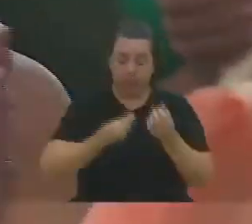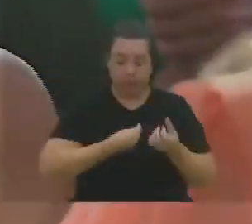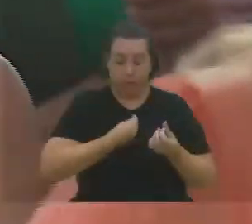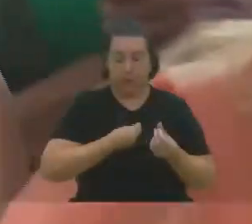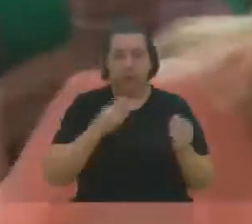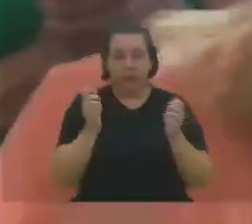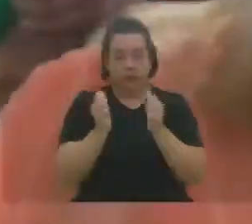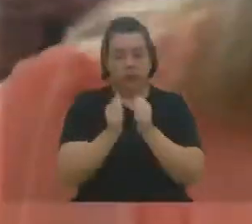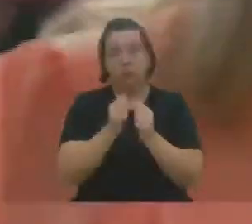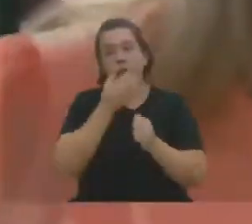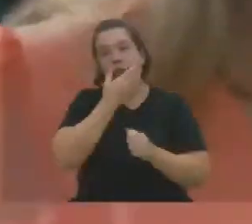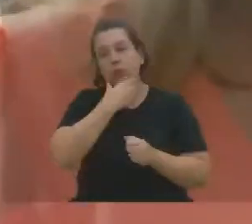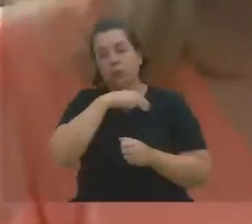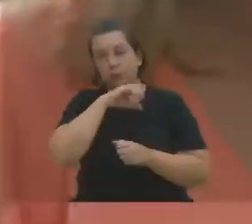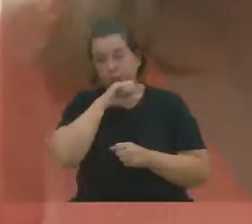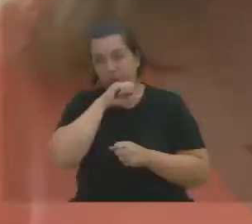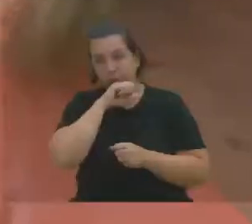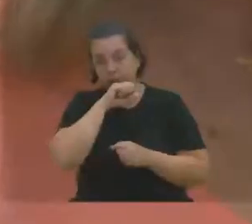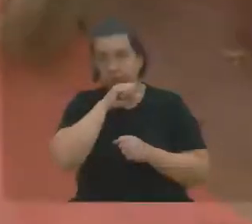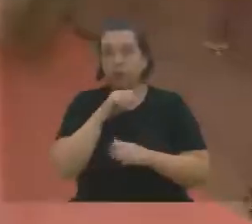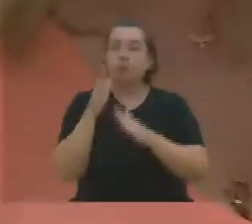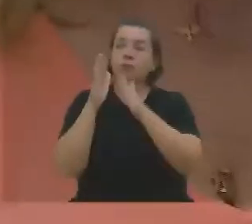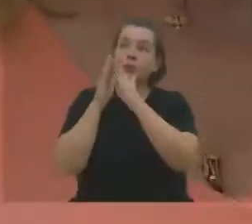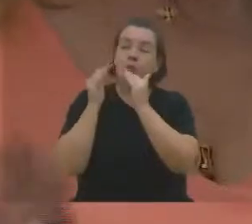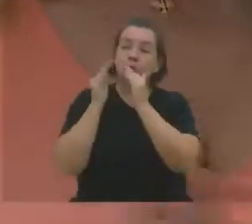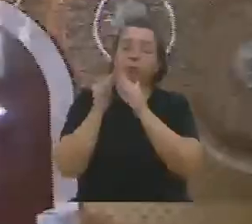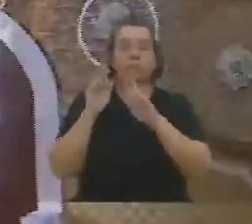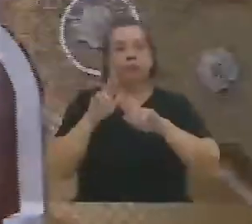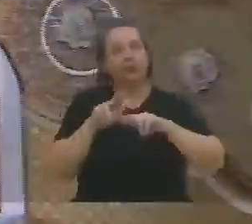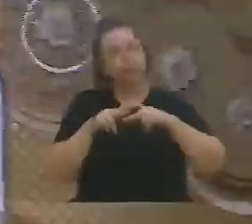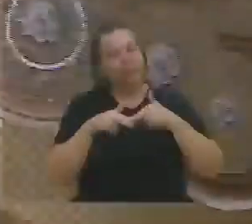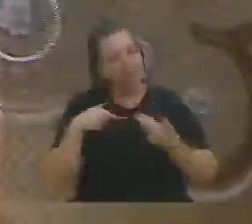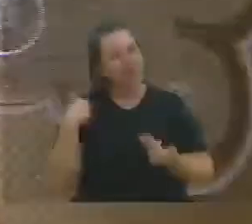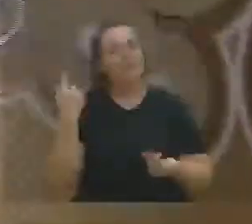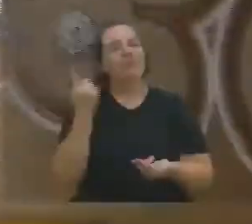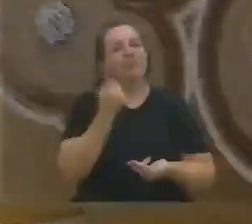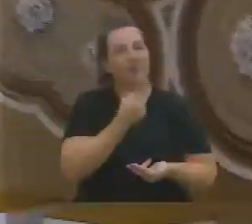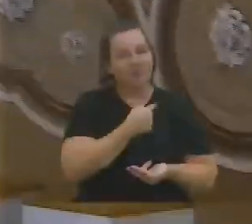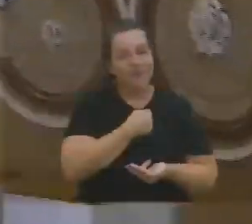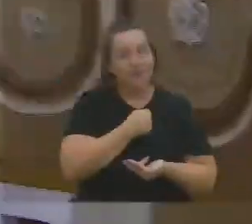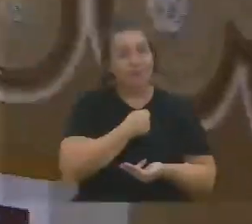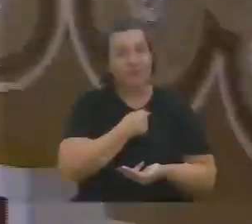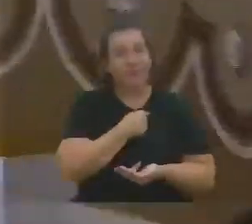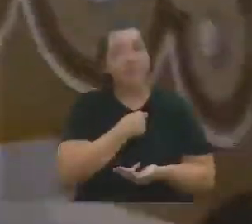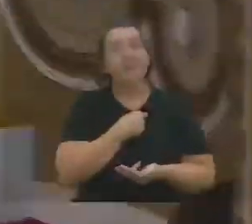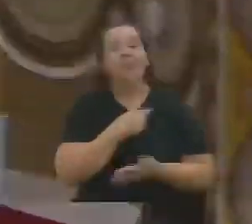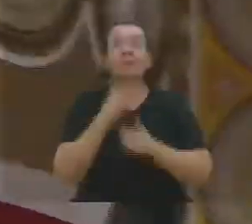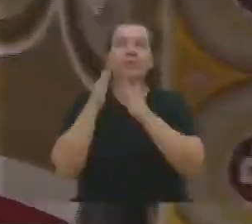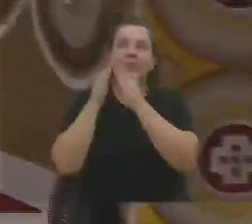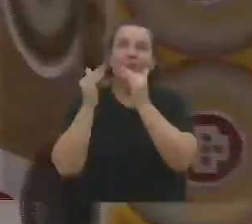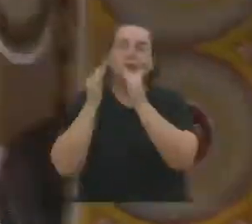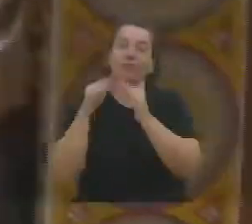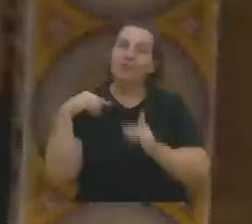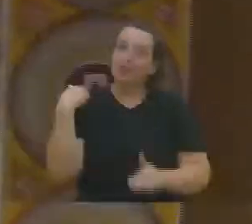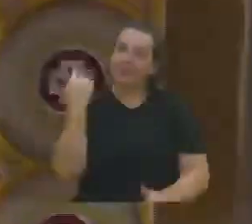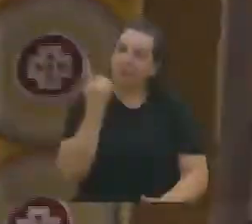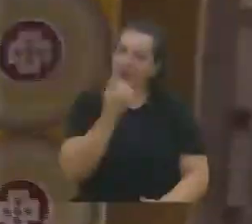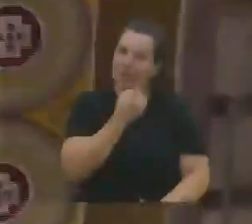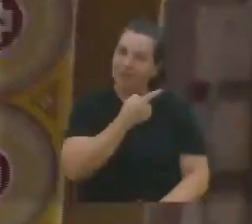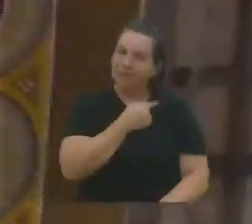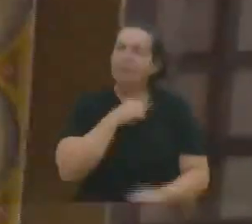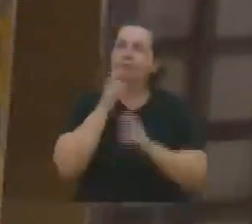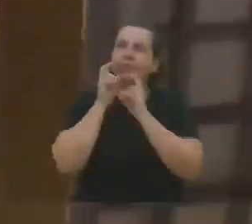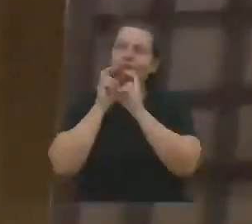Vós que estáis junto do Pai, como nosso intercessor, acolhei